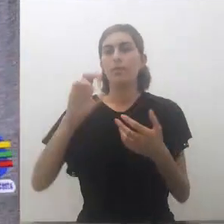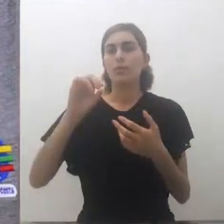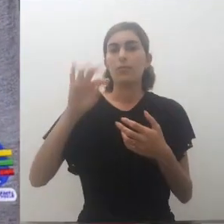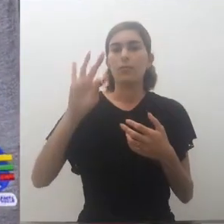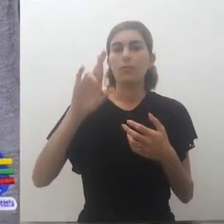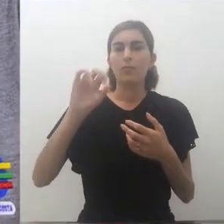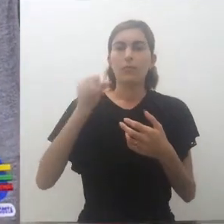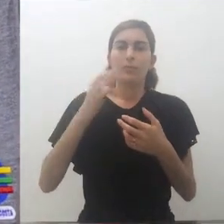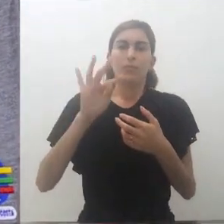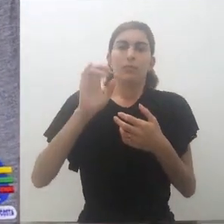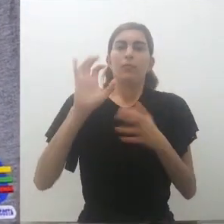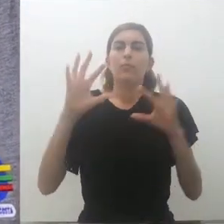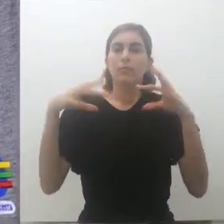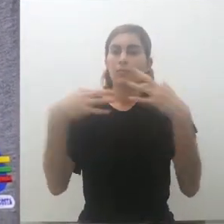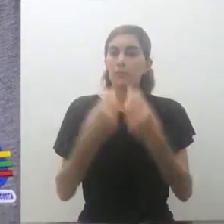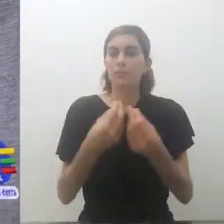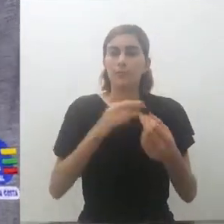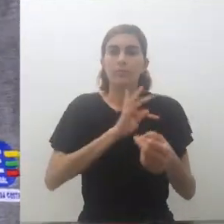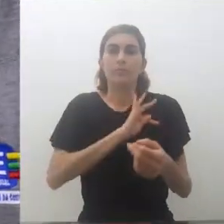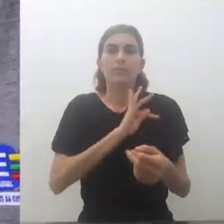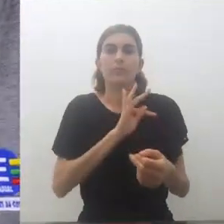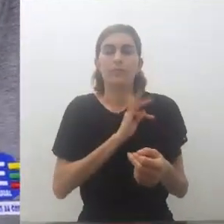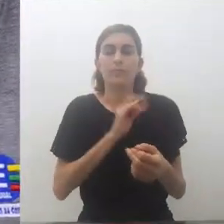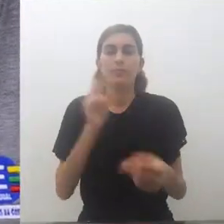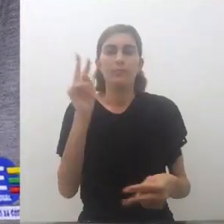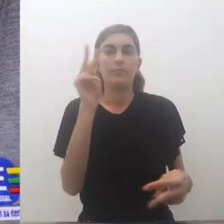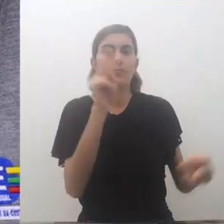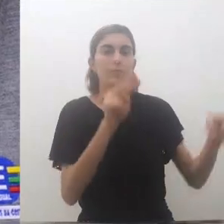todas as técnicas visuais